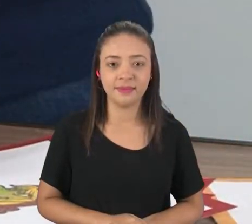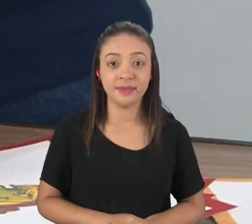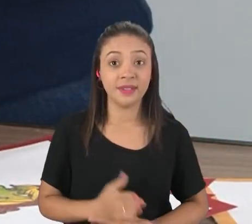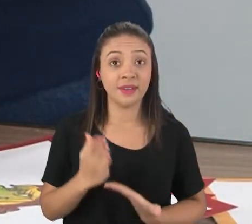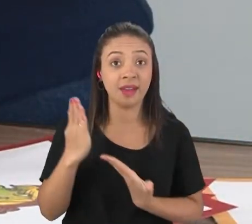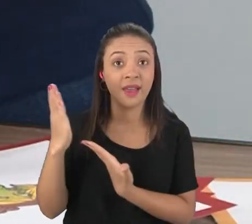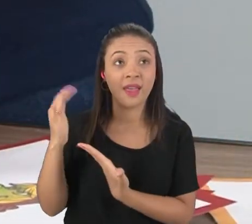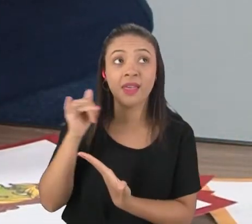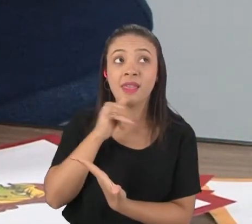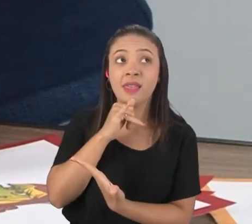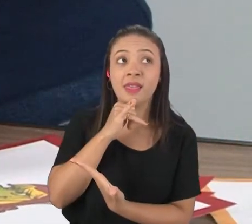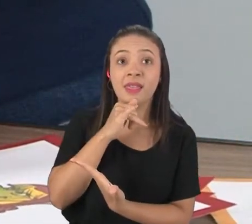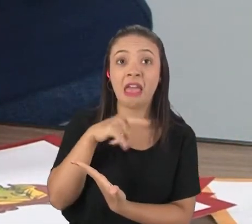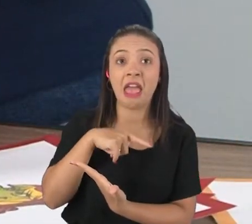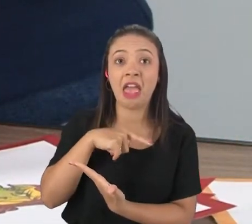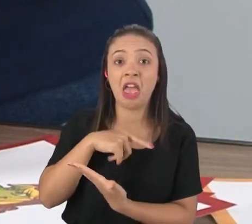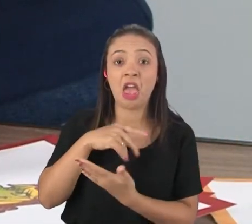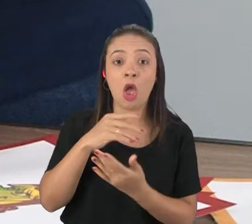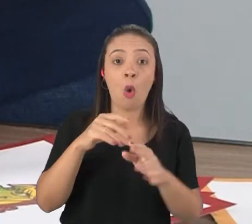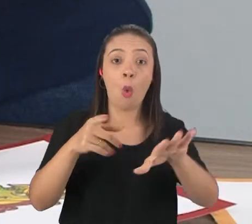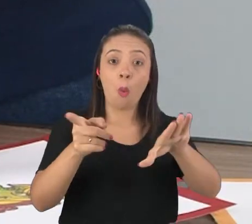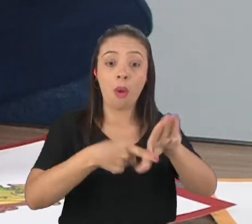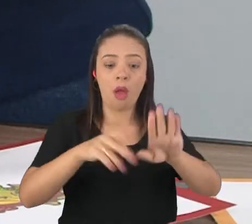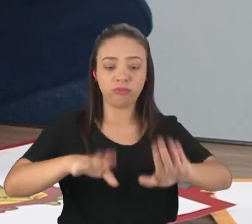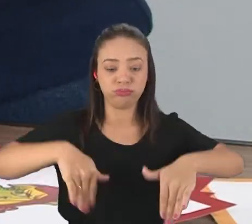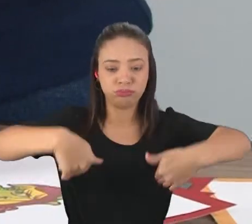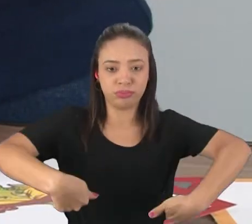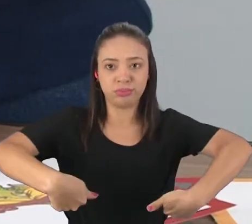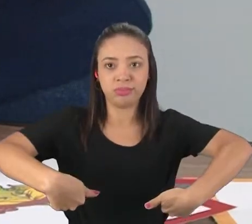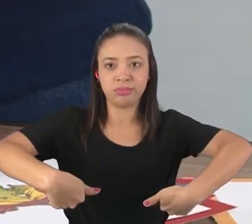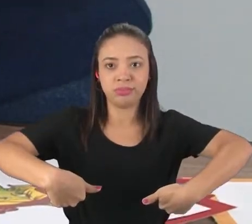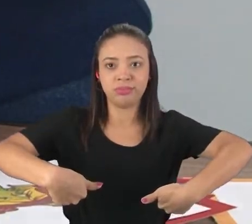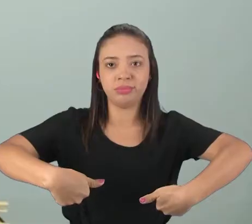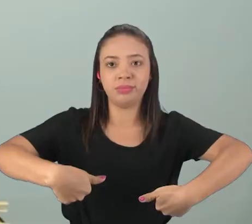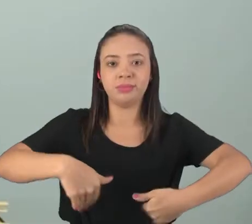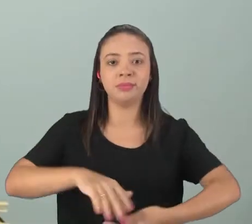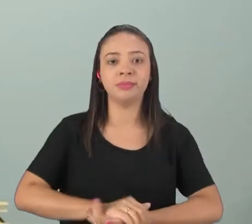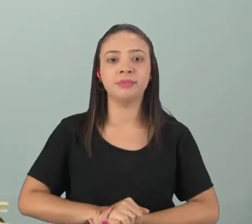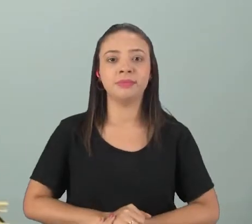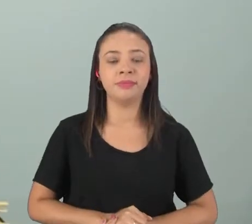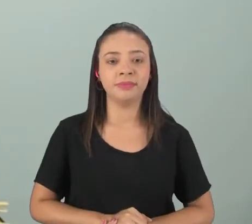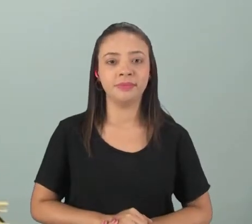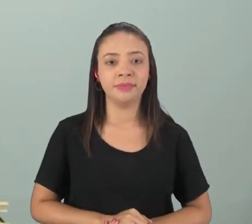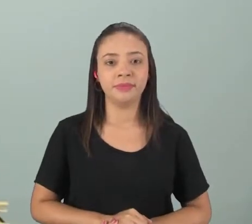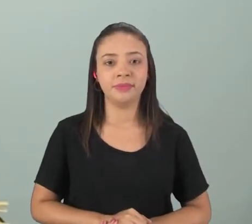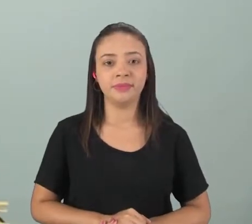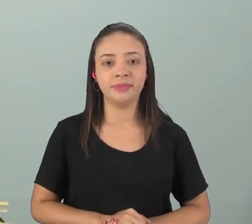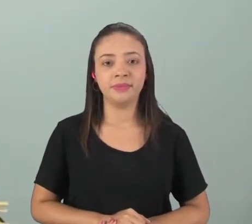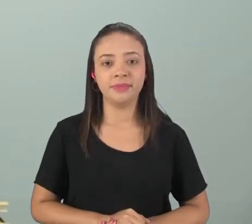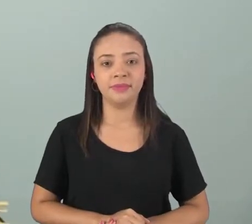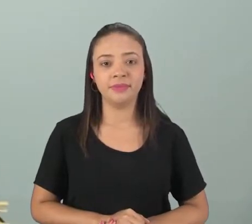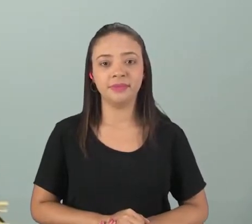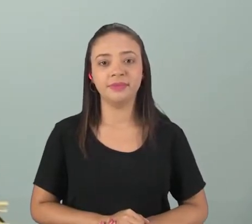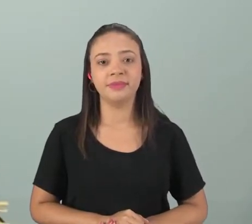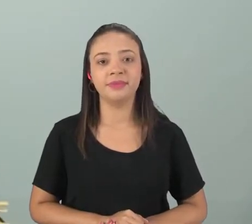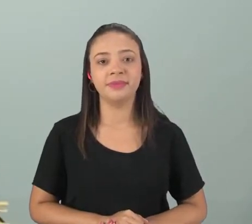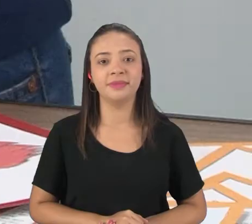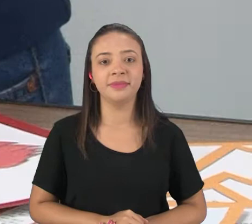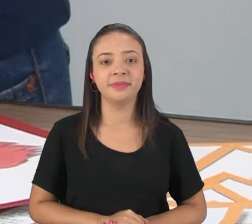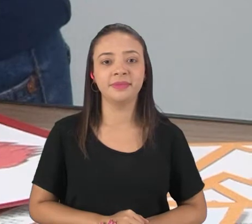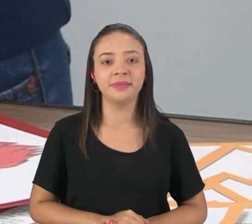E esse aqui com o pé para trás?